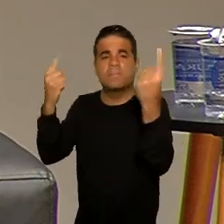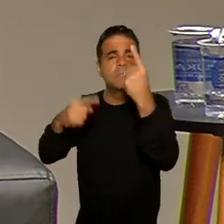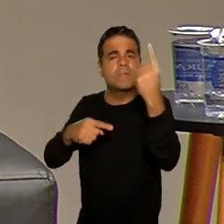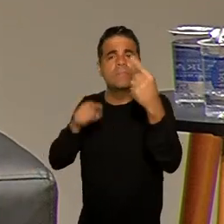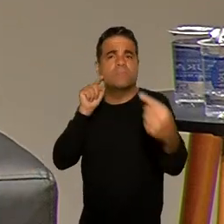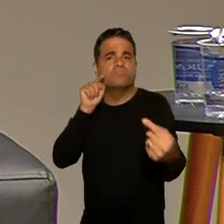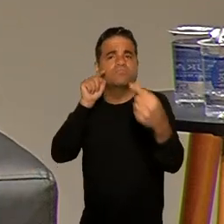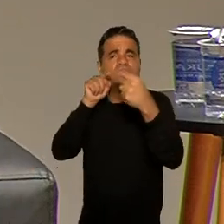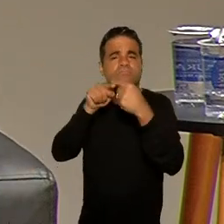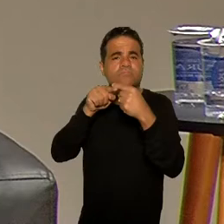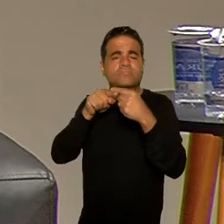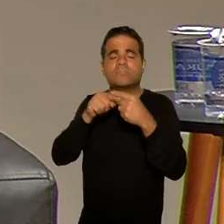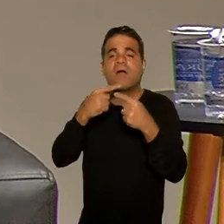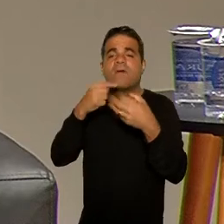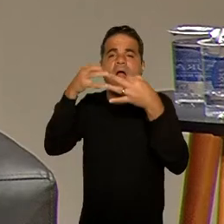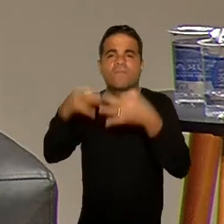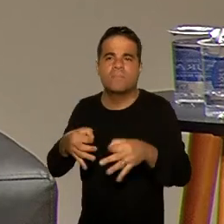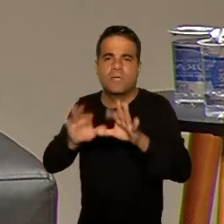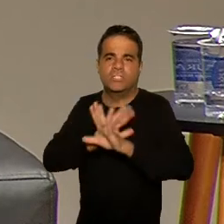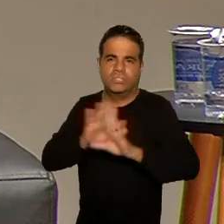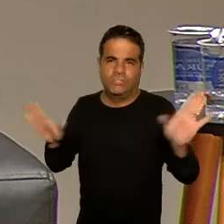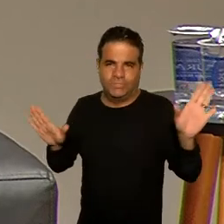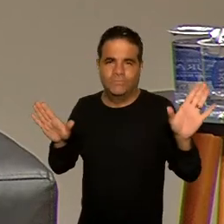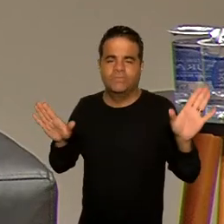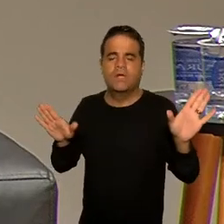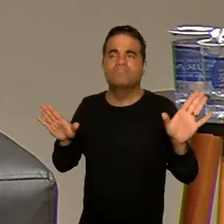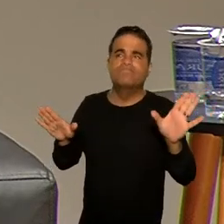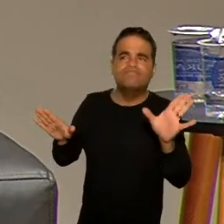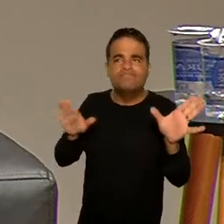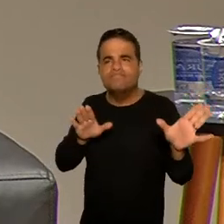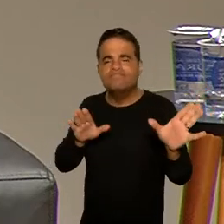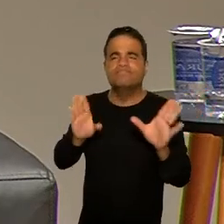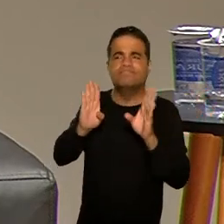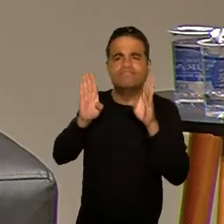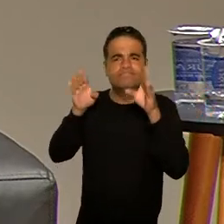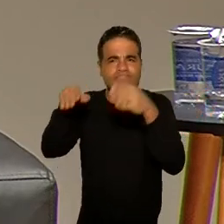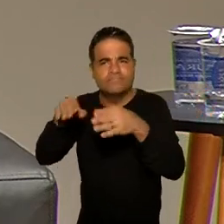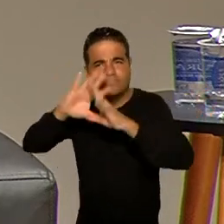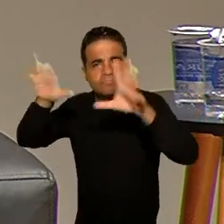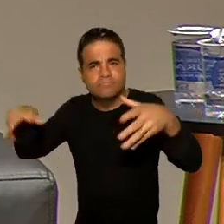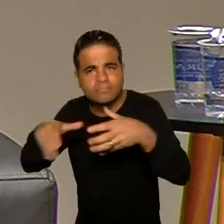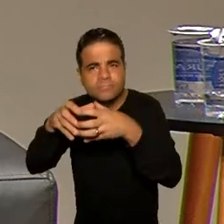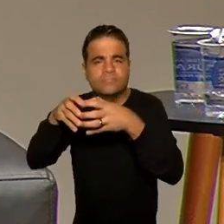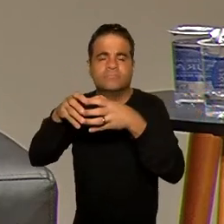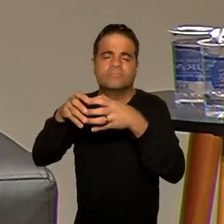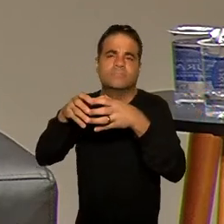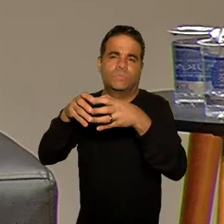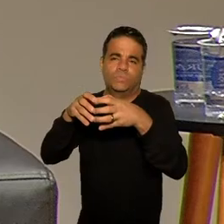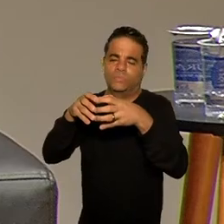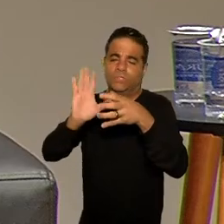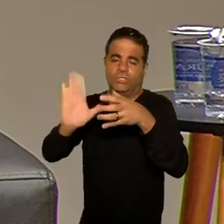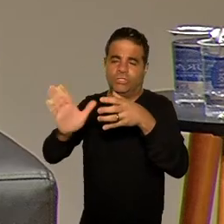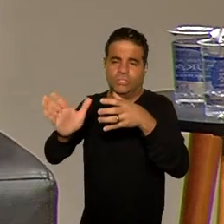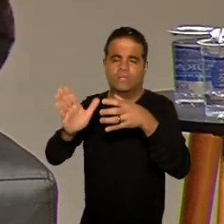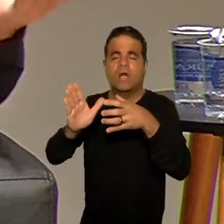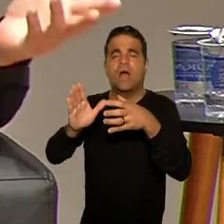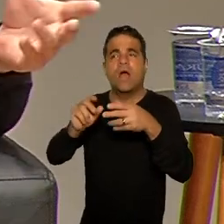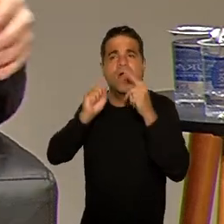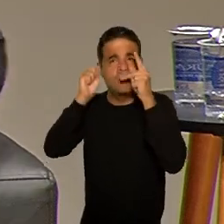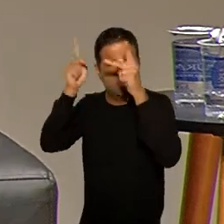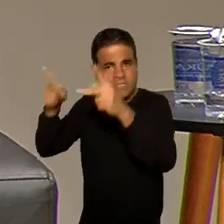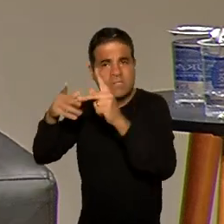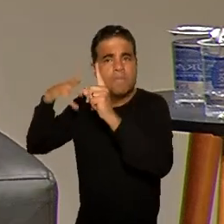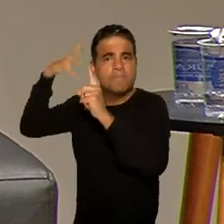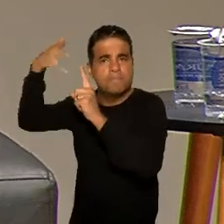a ver com uma chave afirmativa quando a gente então endereça públicos especializados então a visita